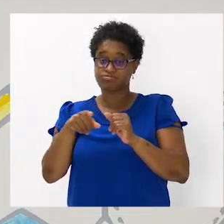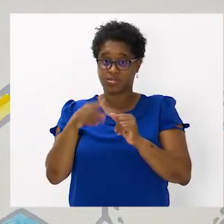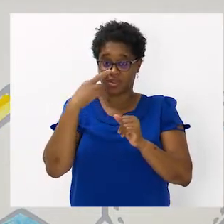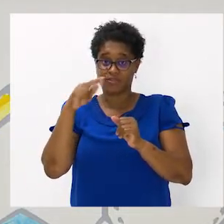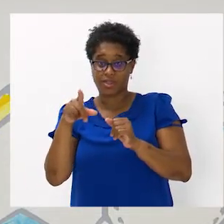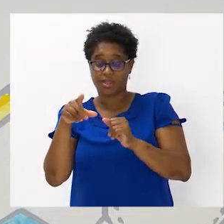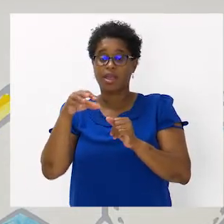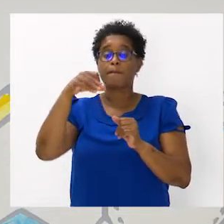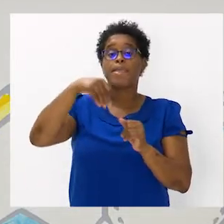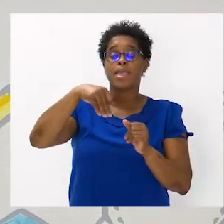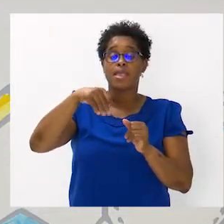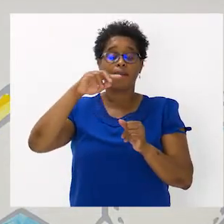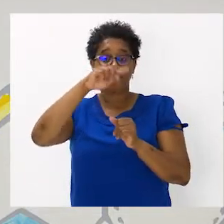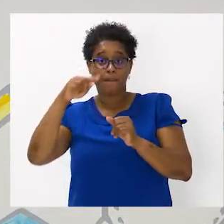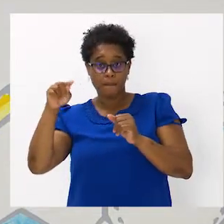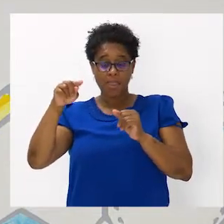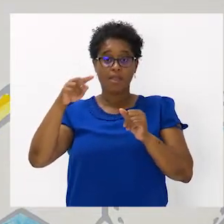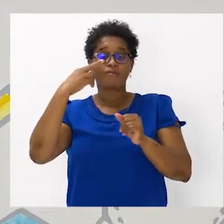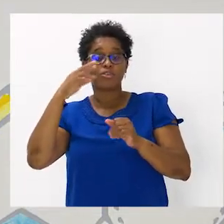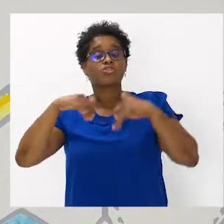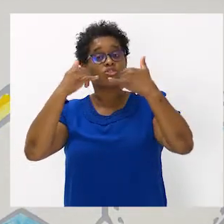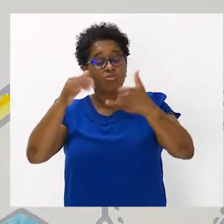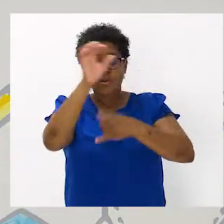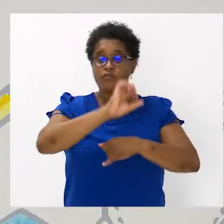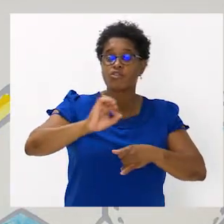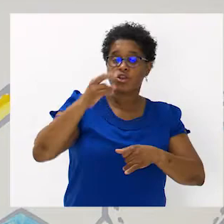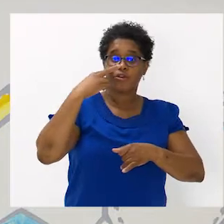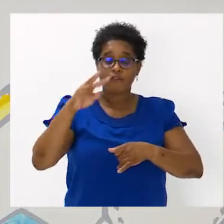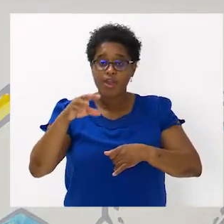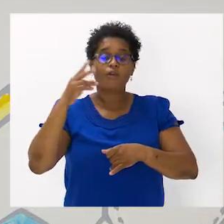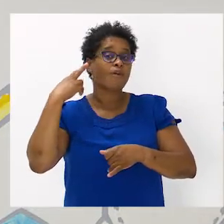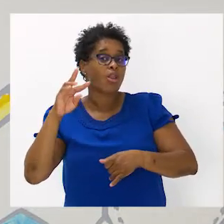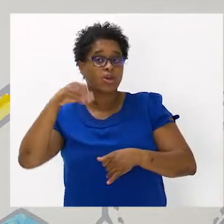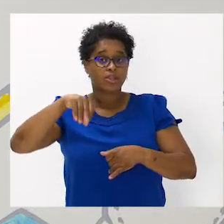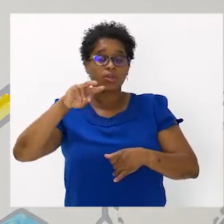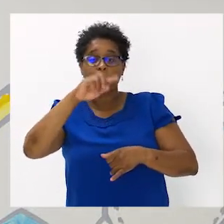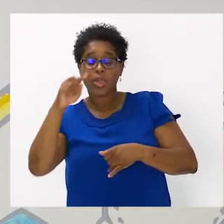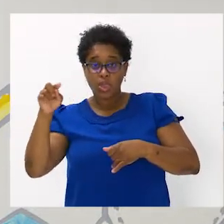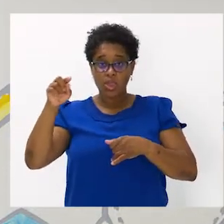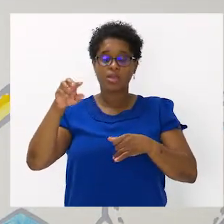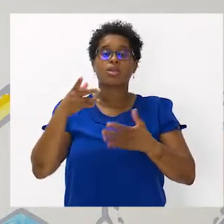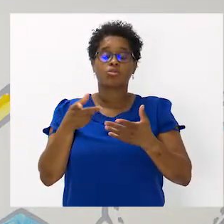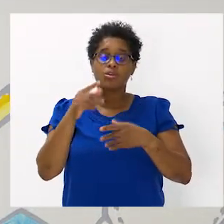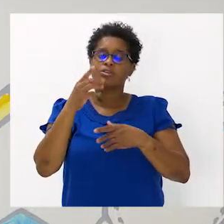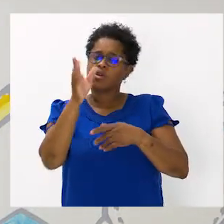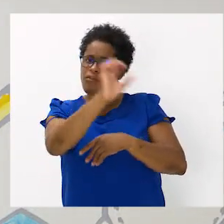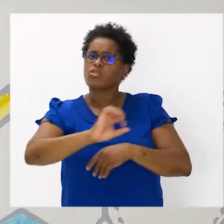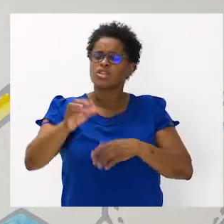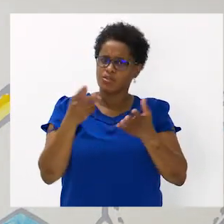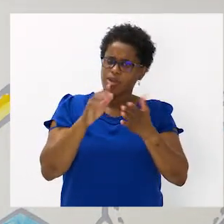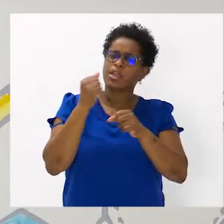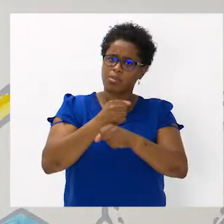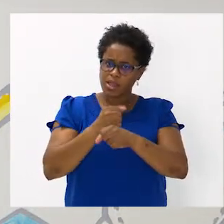vocês vão ver o valor de π, não é? Que é uma constante que vocês vão trabalhar no cálculo da área do perímetro. Vocês